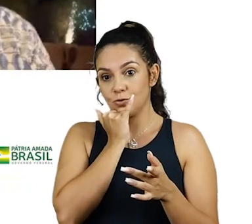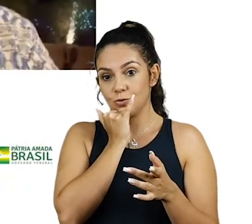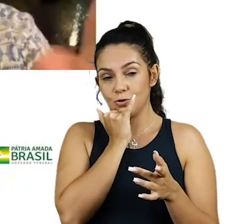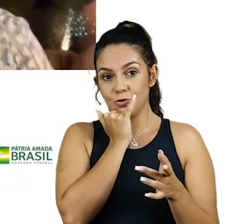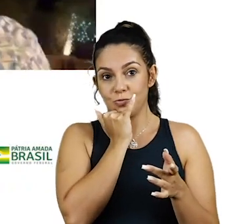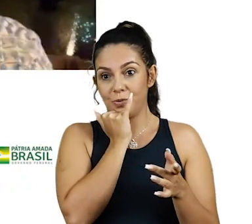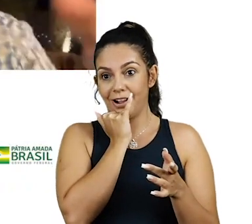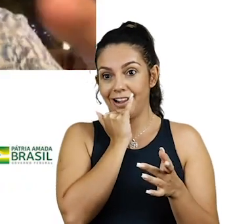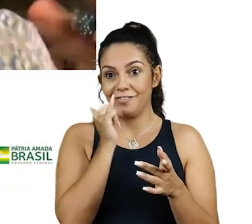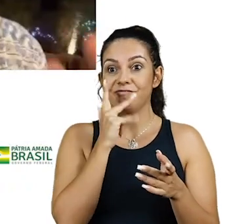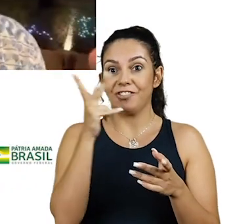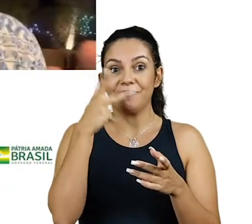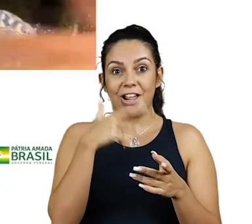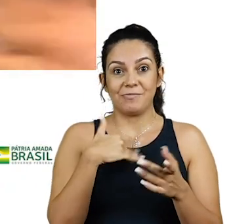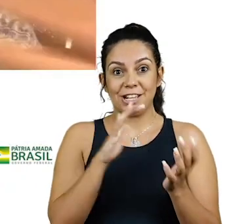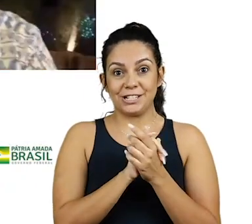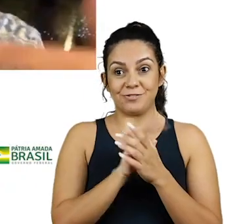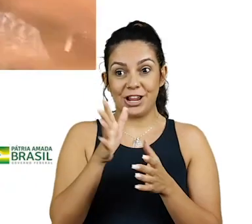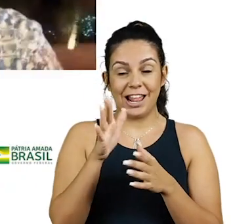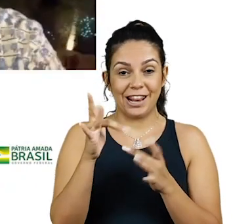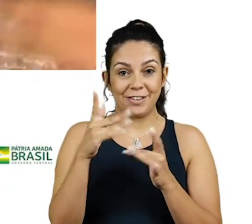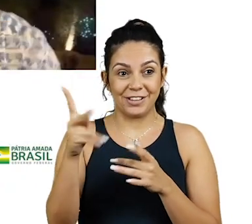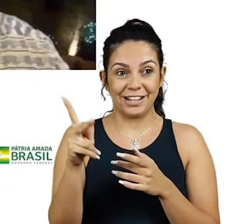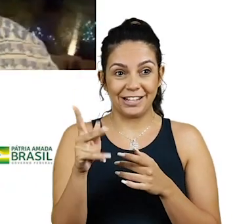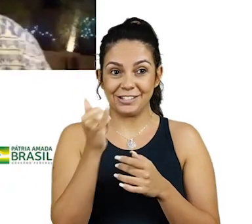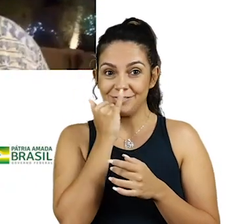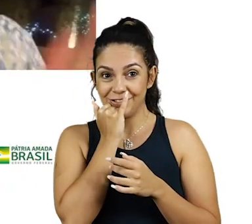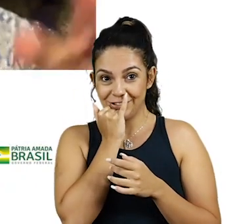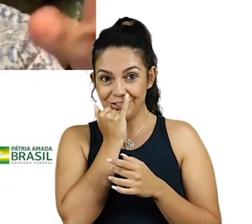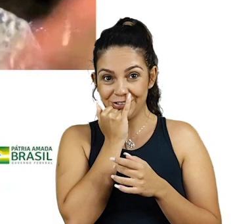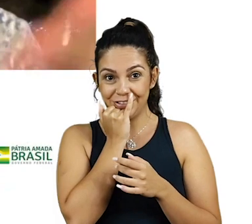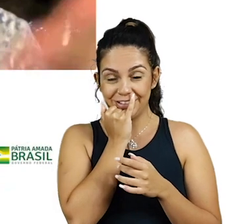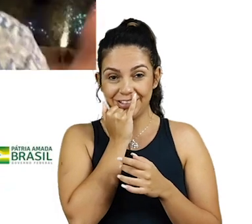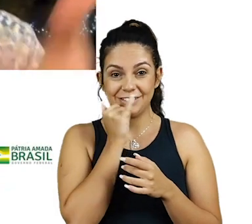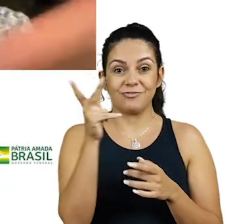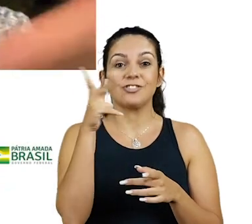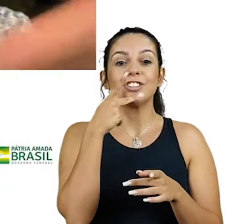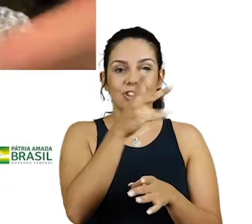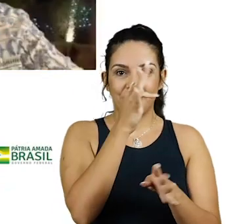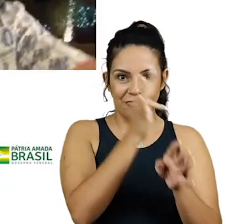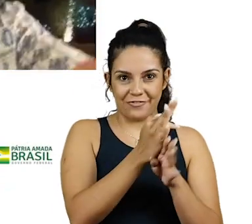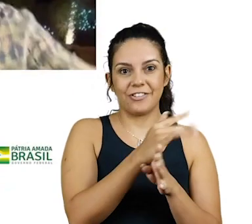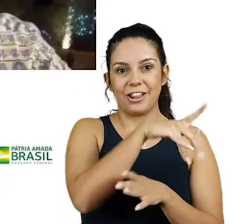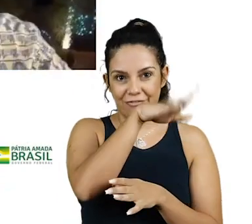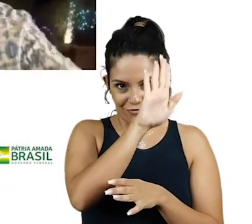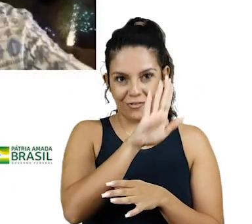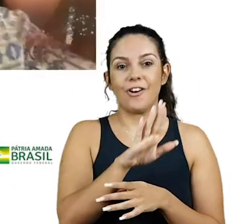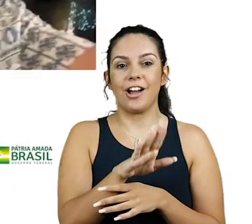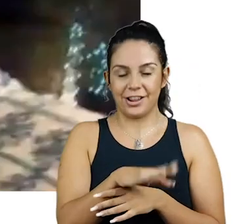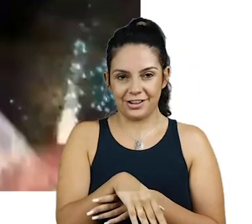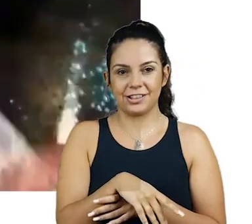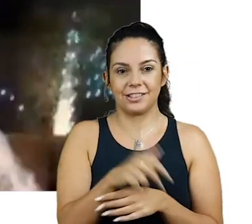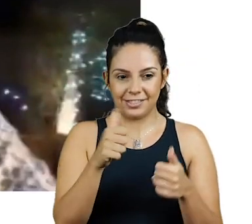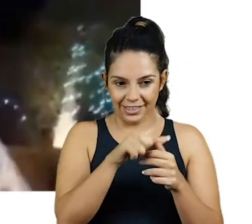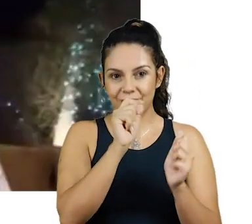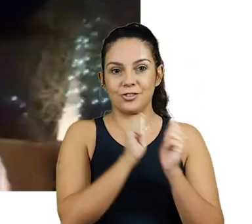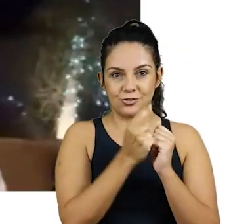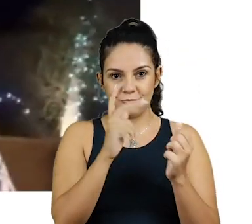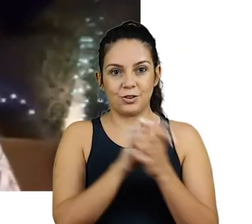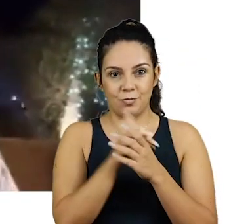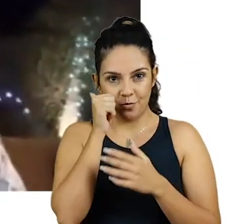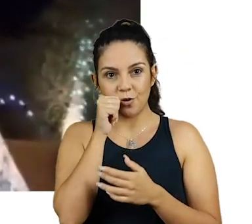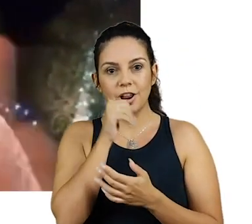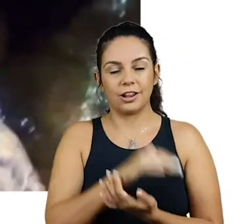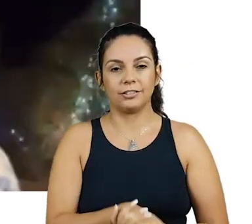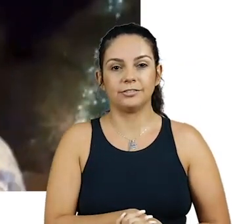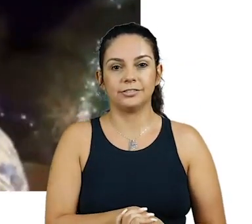Não, você trepou com a minha mulher, você, né? Aquelas férias dele com a Aquara, você foi lá, seus amigos, você acabou, né? Vocês estavam lá para comer a mulher